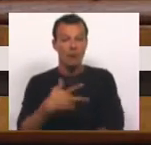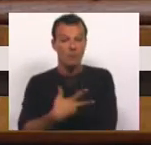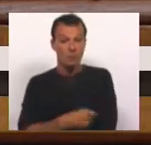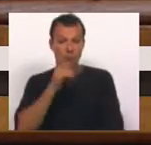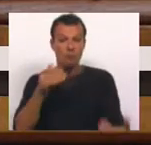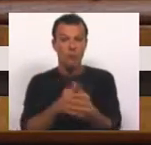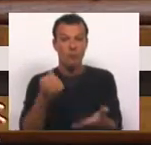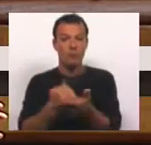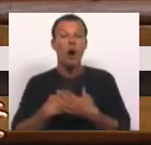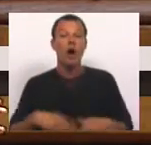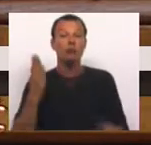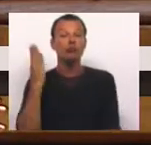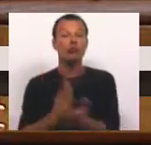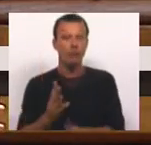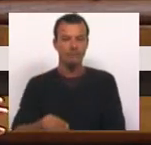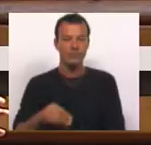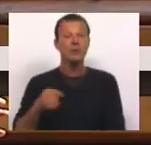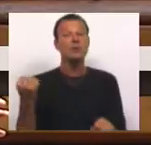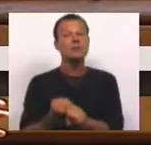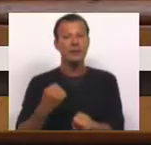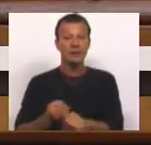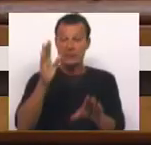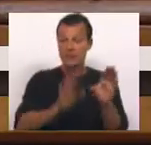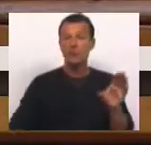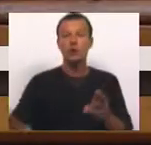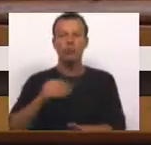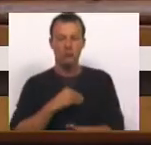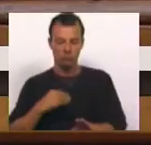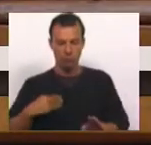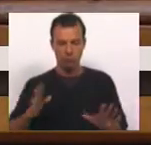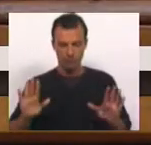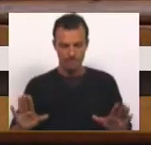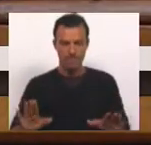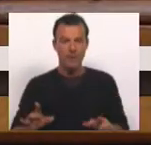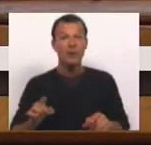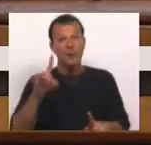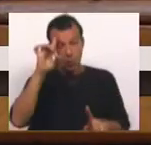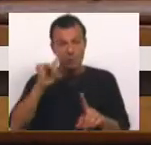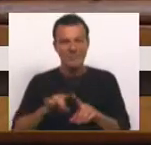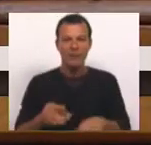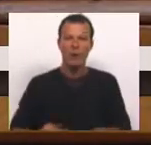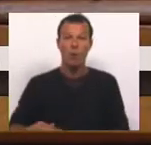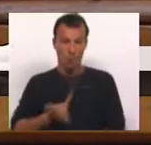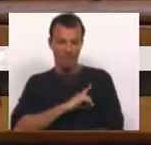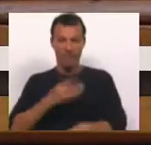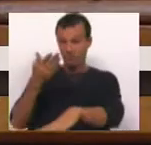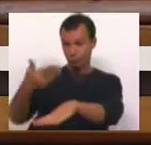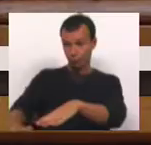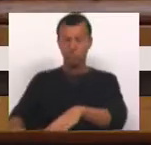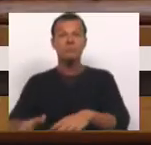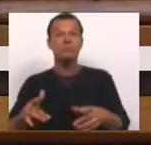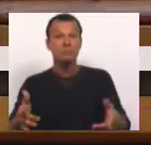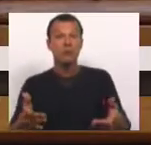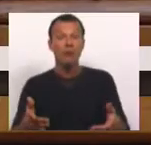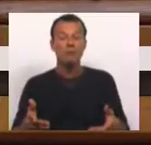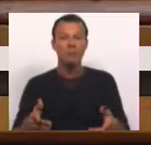Saúde. Os verdes fazem essa proposta deliberadamente para afastar o setor privado, que pela sua natureza visa a